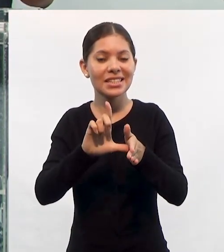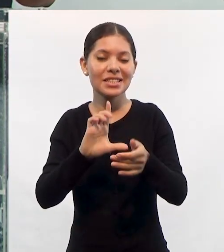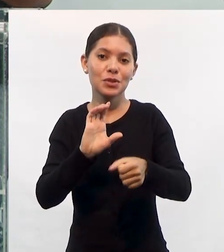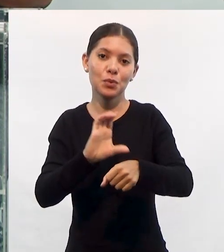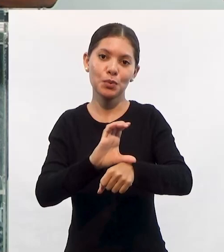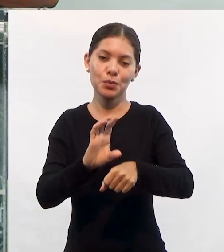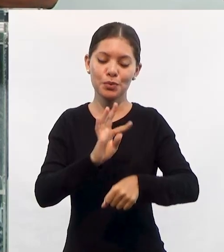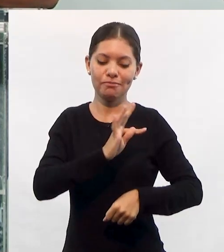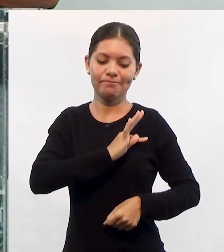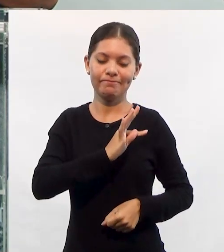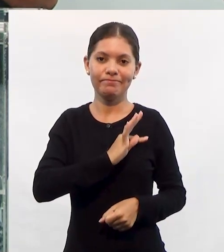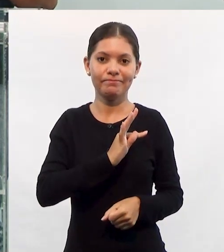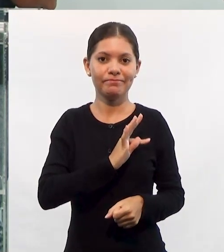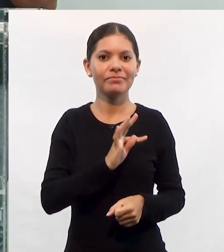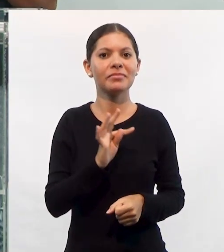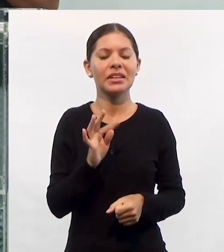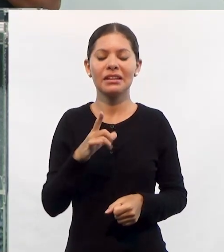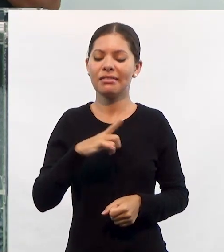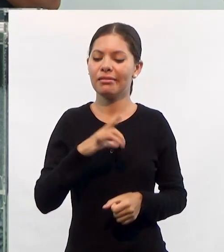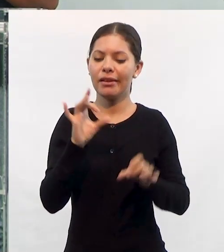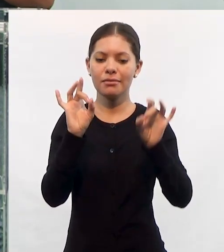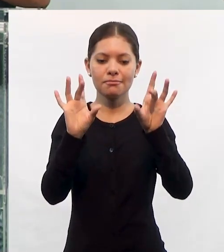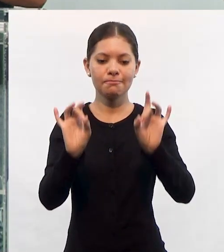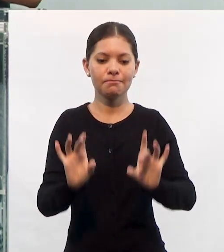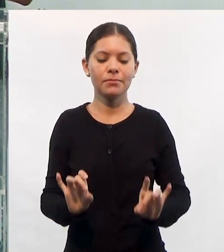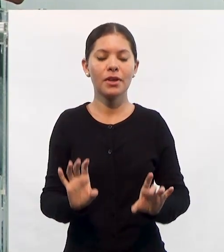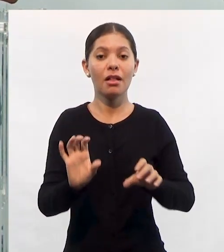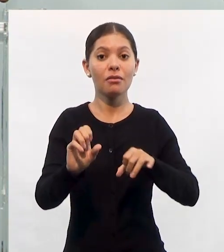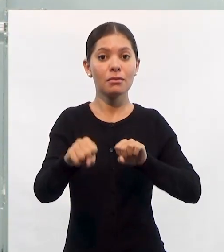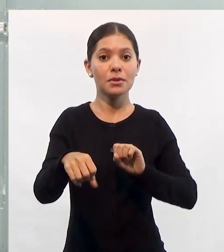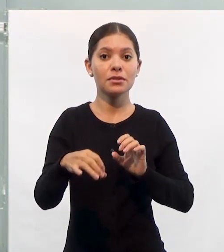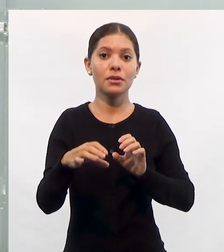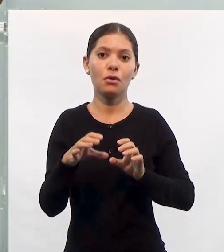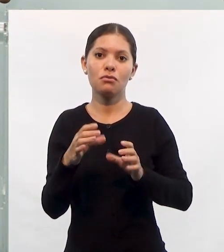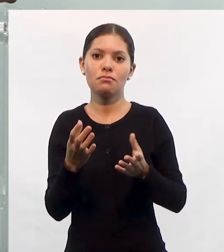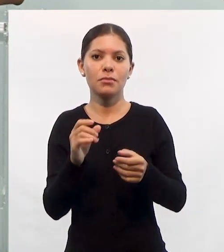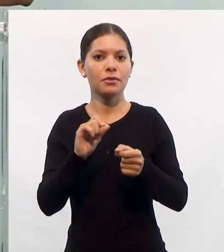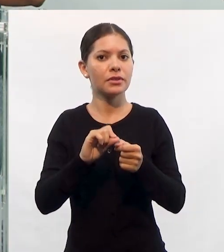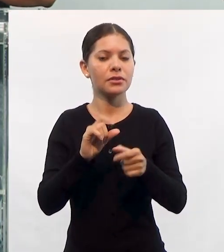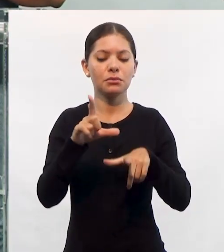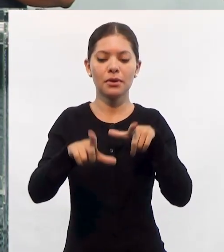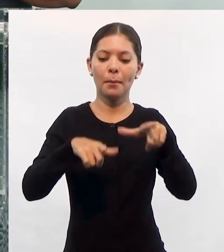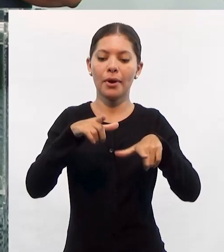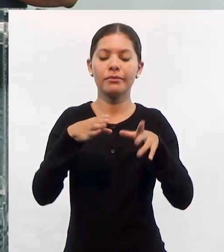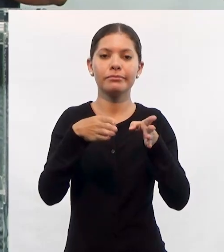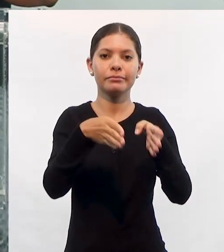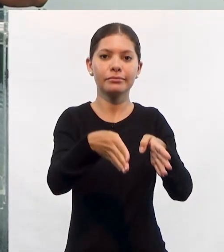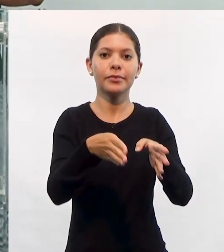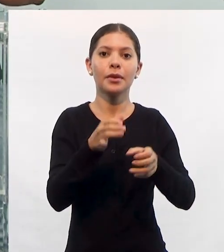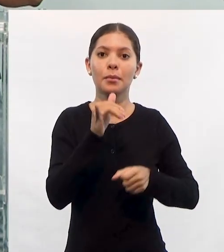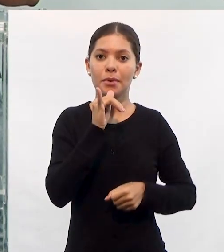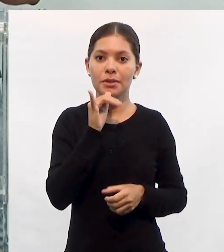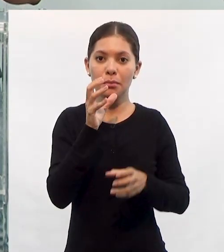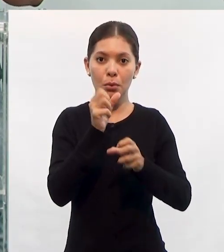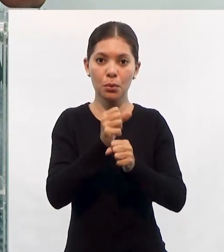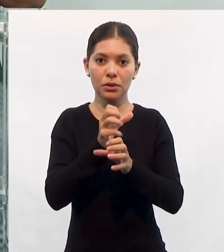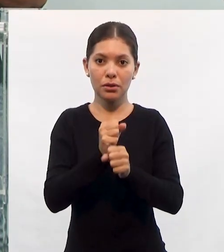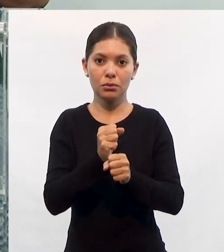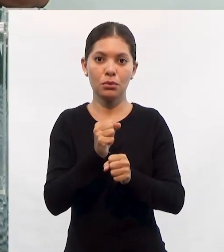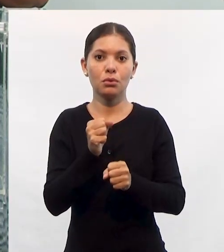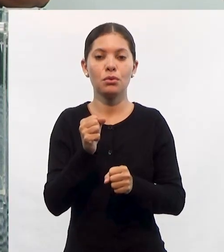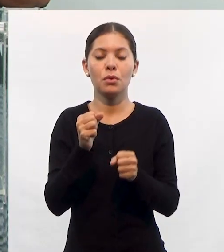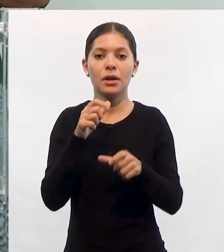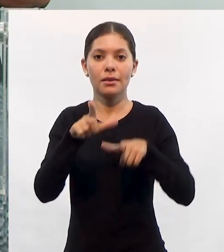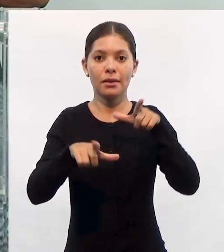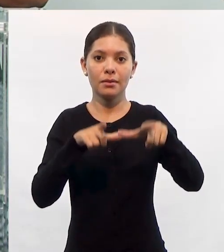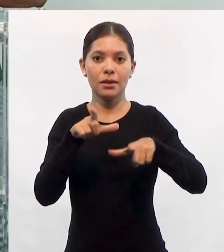dependendo, um curso técnico, então ele tem uma especialização, ele tem uma formação para fazer algo específico. Por exemplo, um contador vai trabalhar na